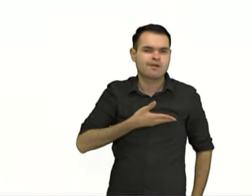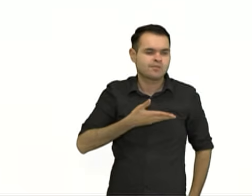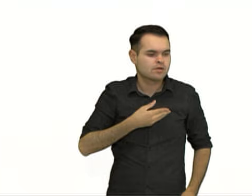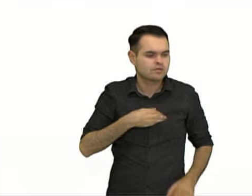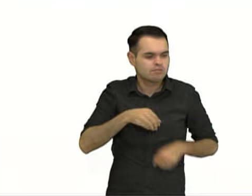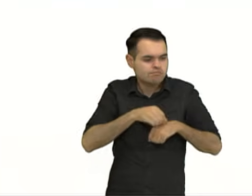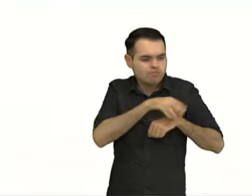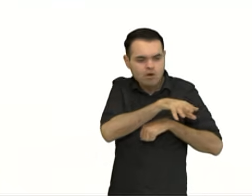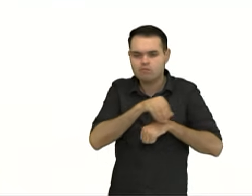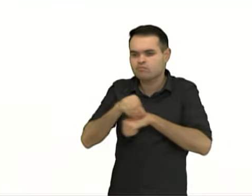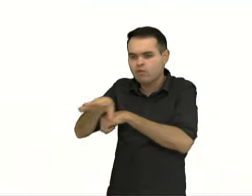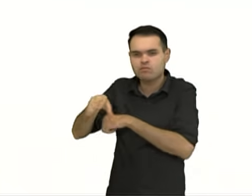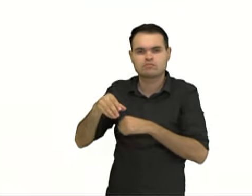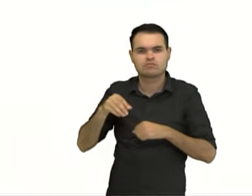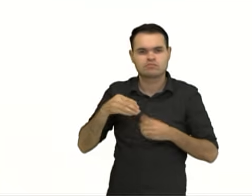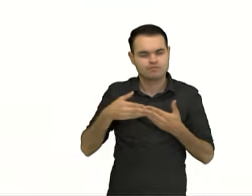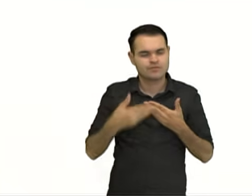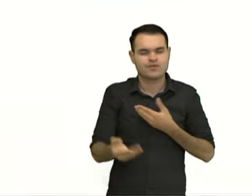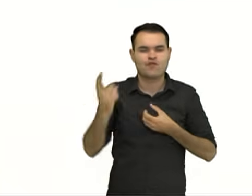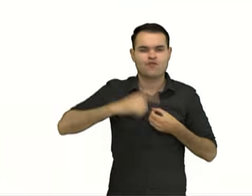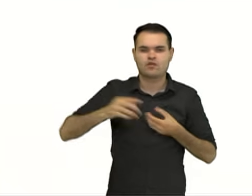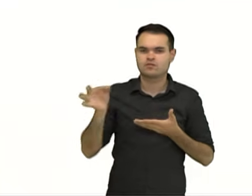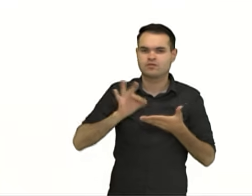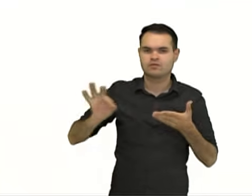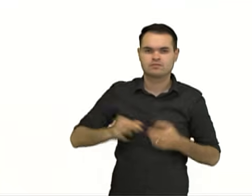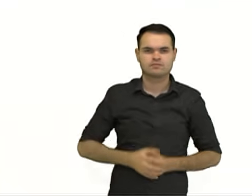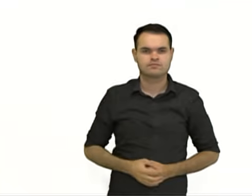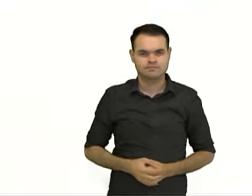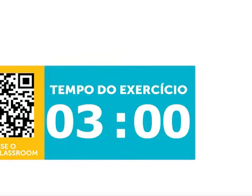esse conhecimento e a gente volta para fazer a correção.